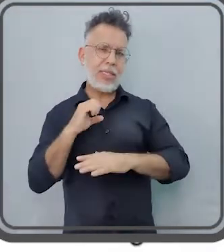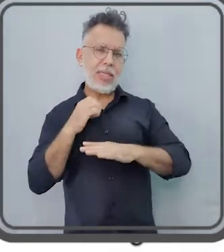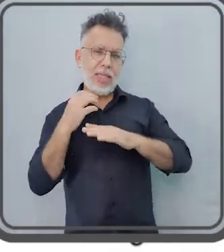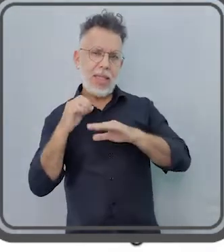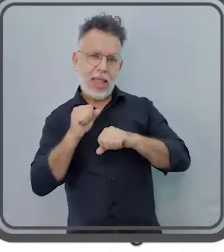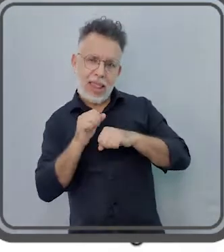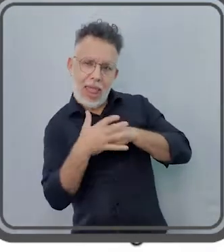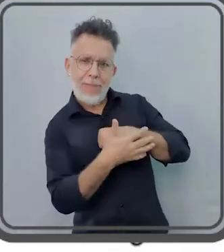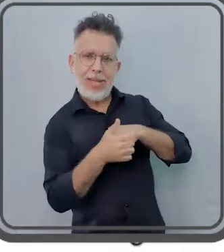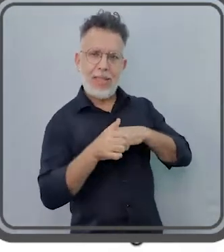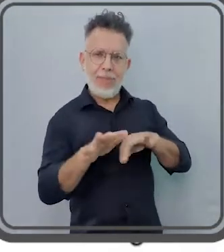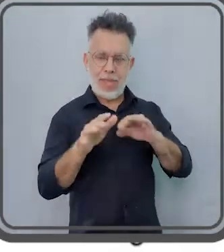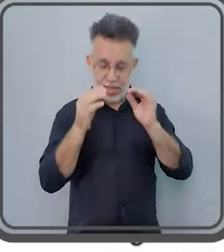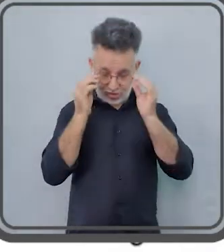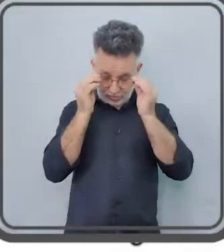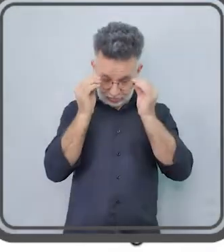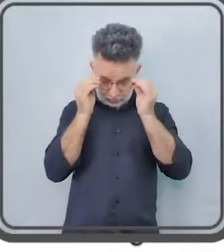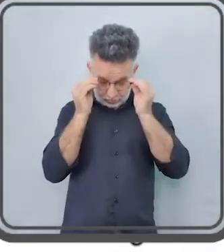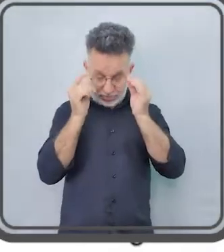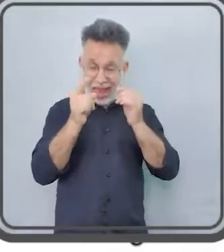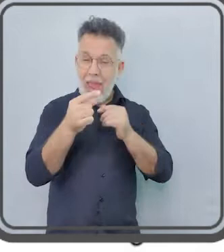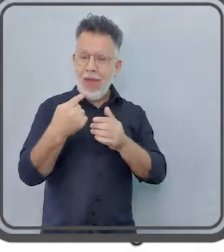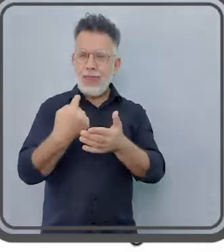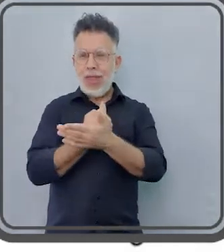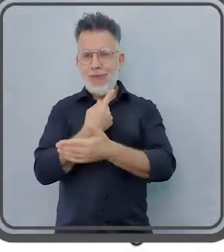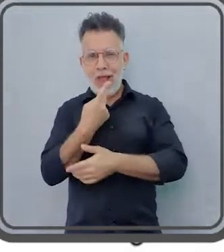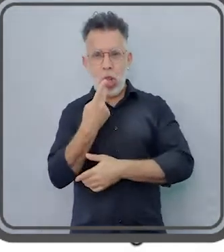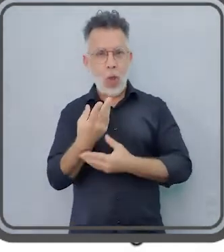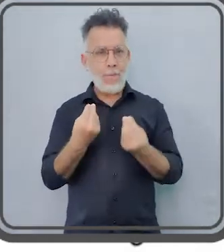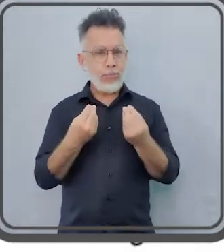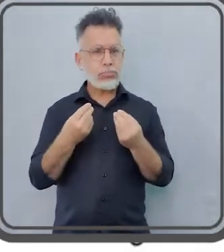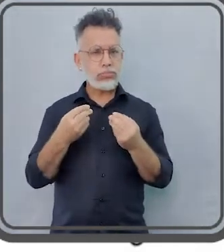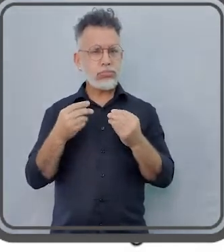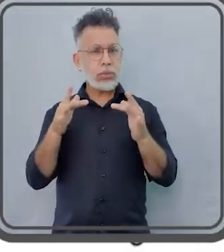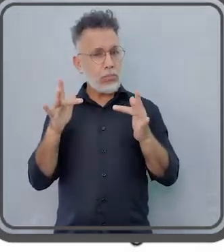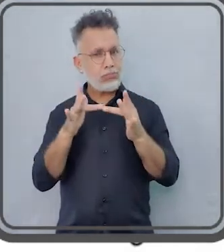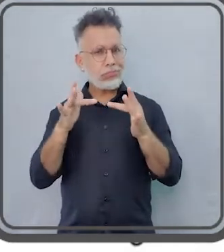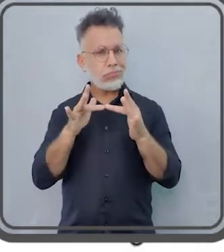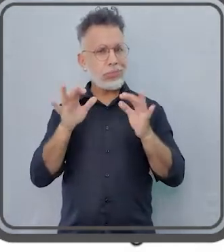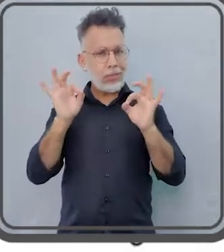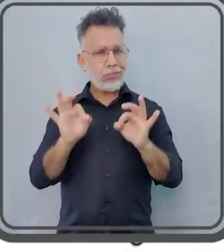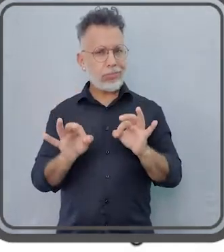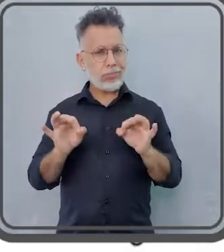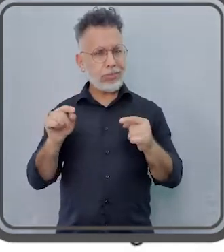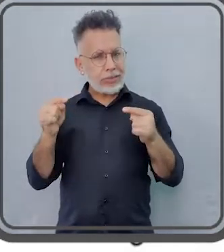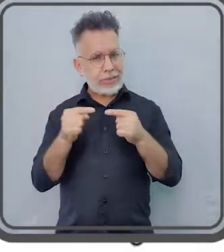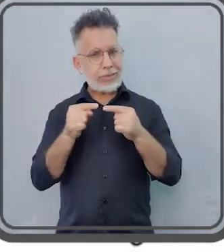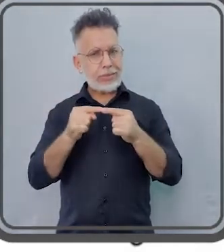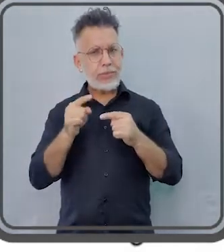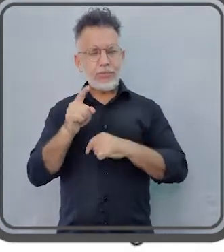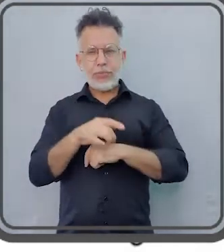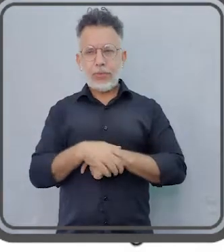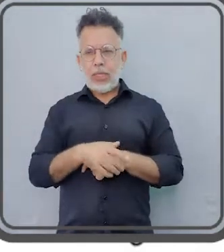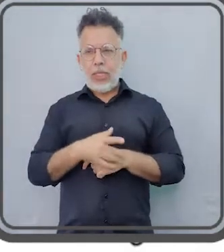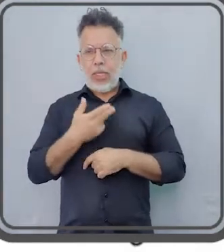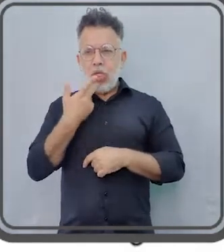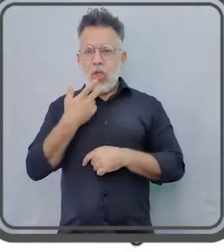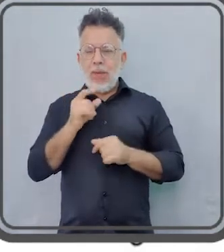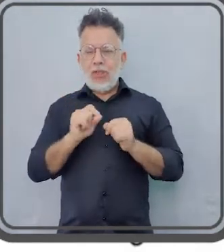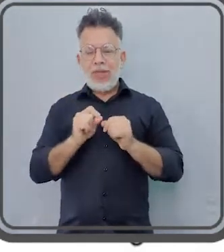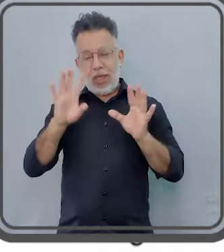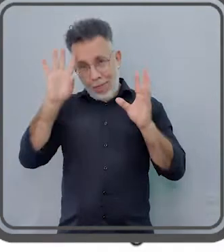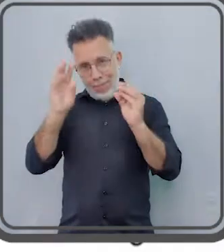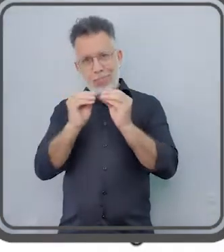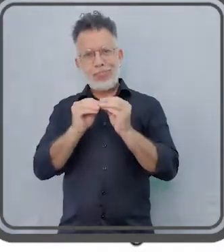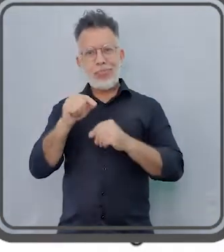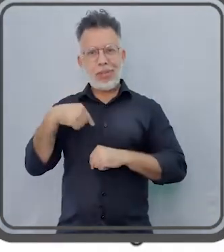Não, acho que você levantou várias bolas que estão super conectadas, assim. E aí, só para a gente fazer uma pequena, um pequeno histórico, assim, do bem-estar, né? A gente começa